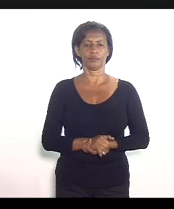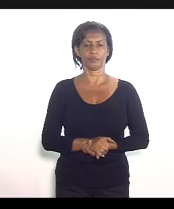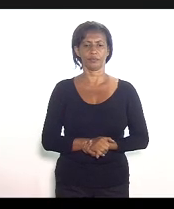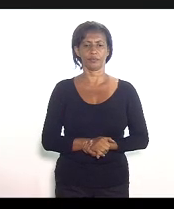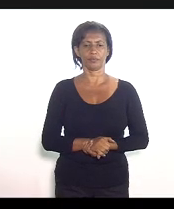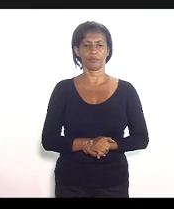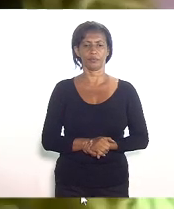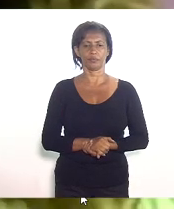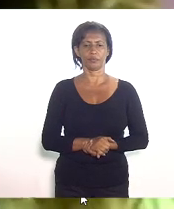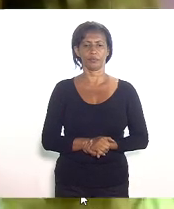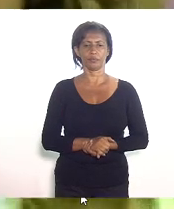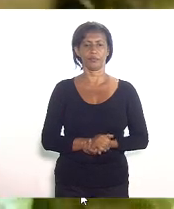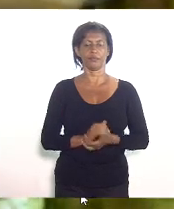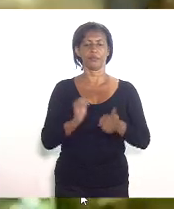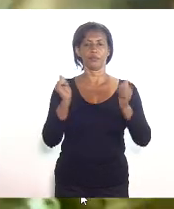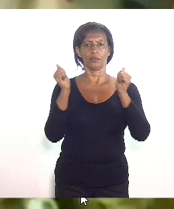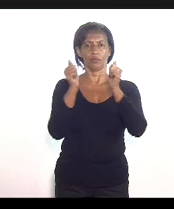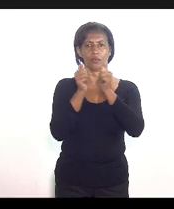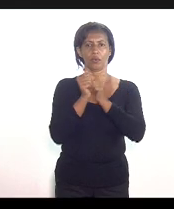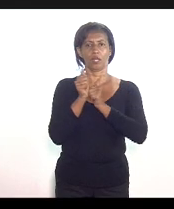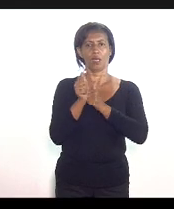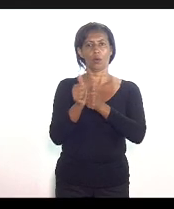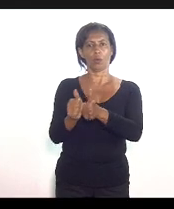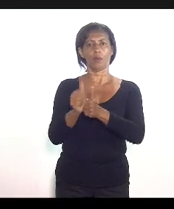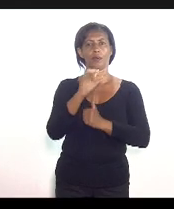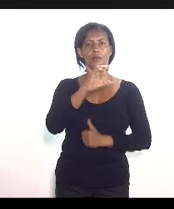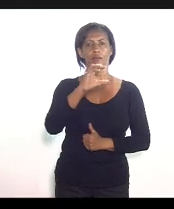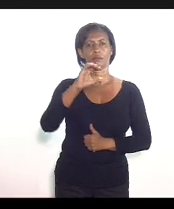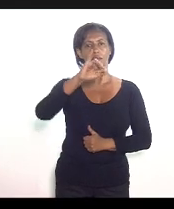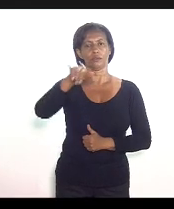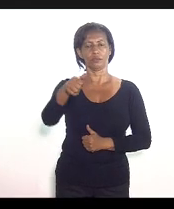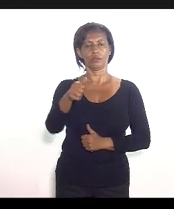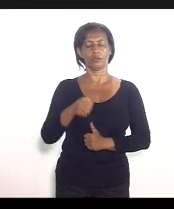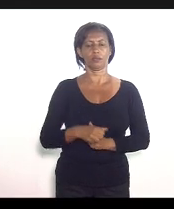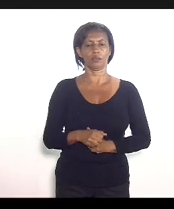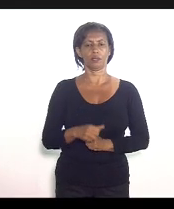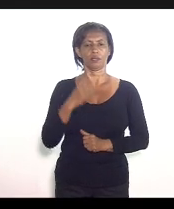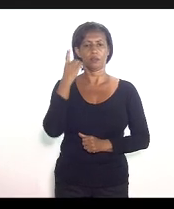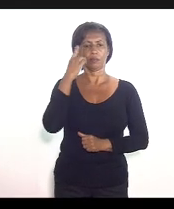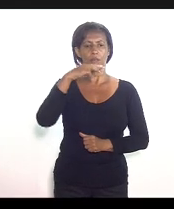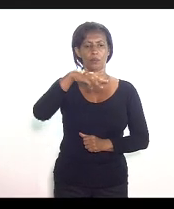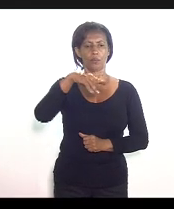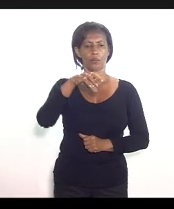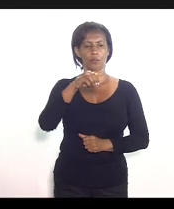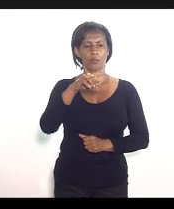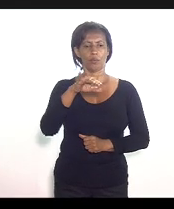Acompanha o CCJ. Pela Comissão de Trabalho, deputada Mônica Francisco.